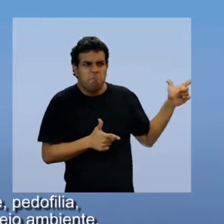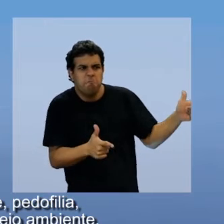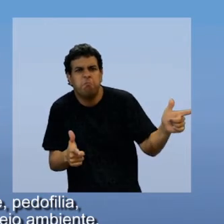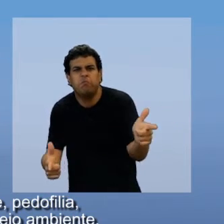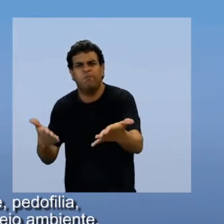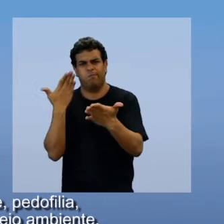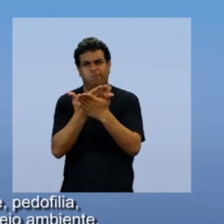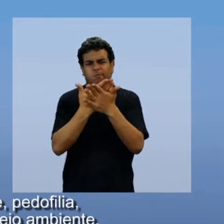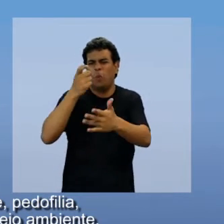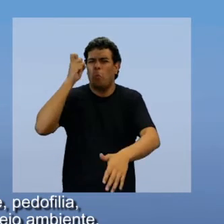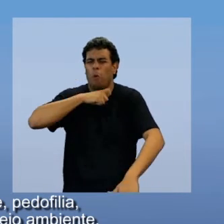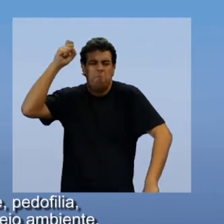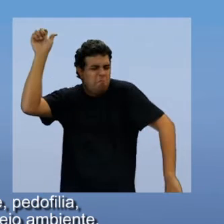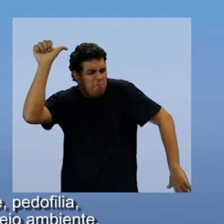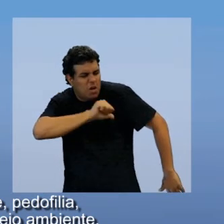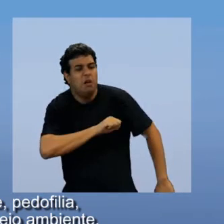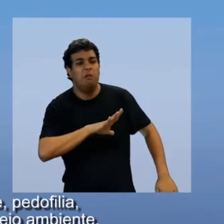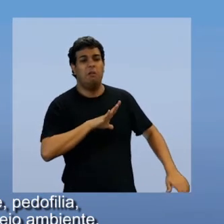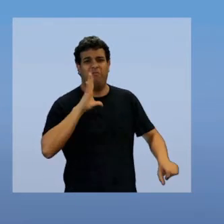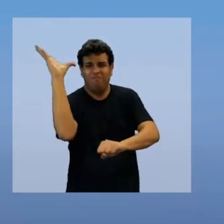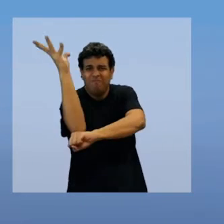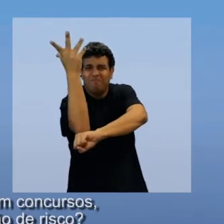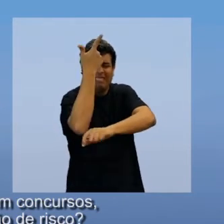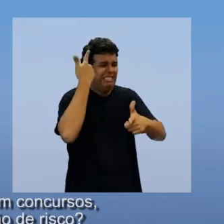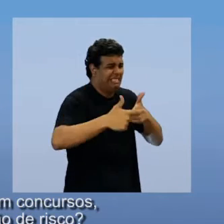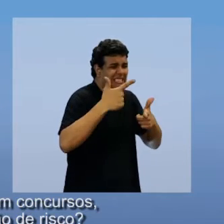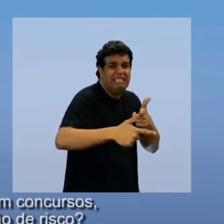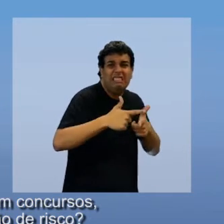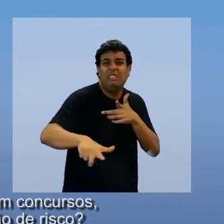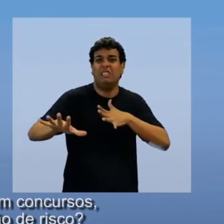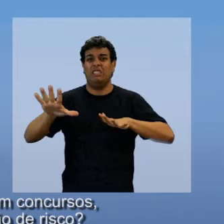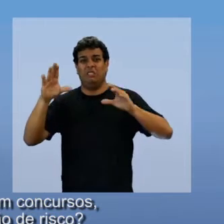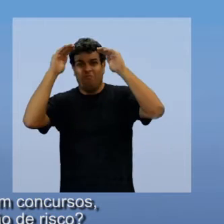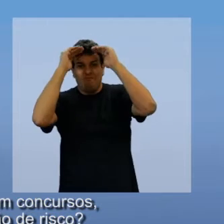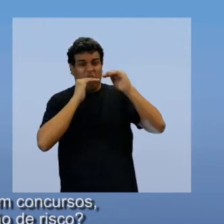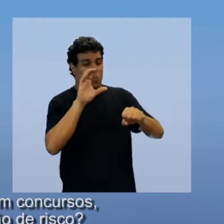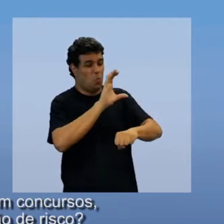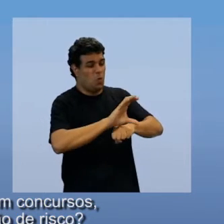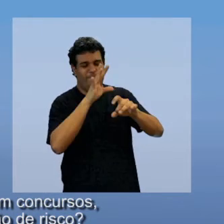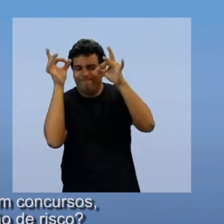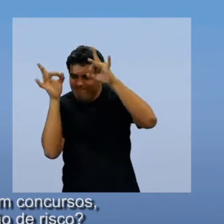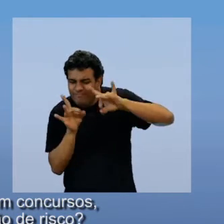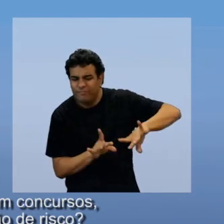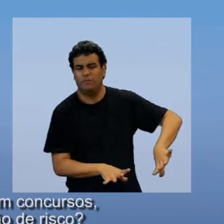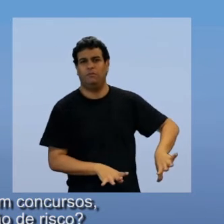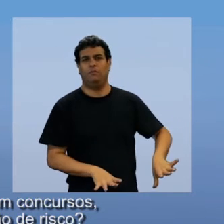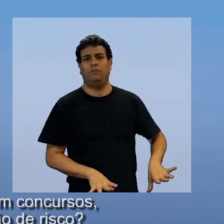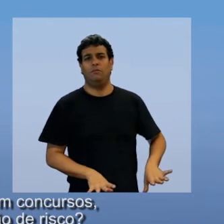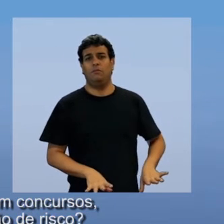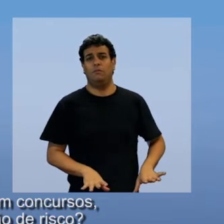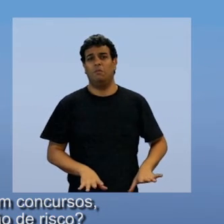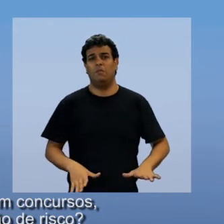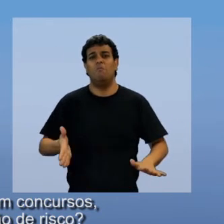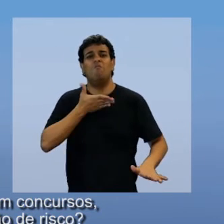baixa qualidade do ensino, danos ao meio ambiente, desrespeito ao Código de Defesa do Consumidor, fraudes